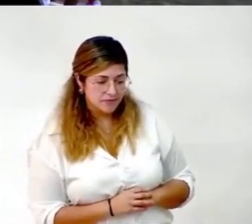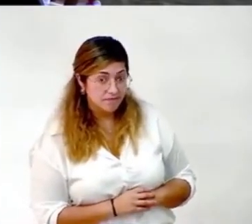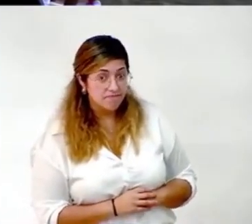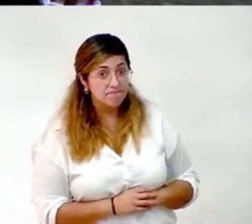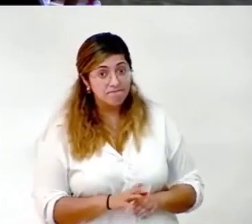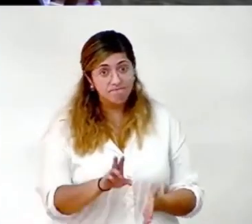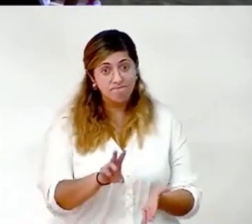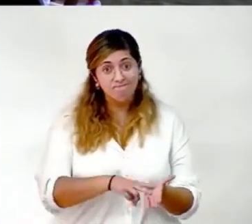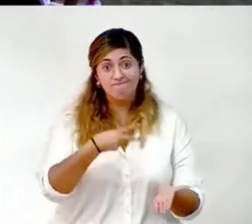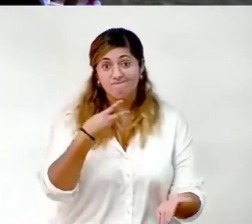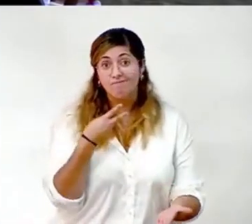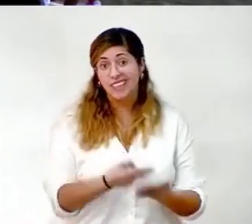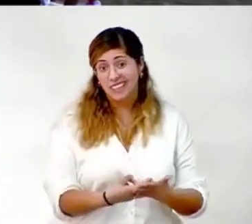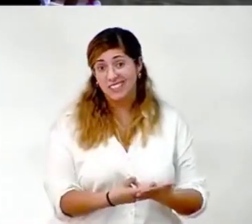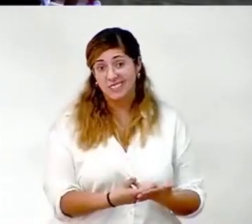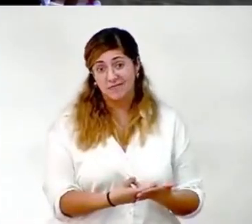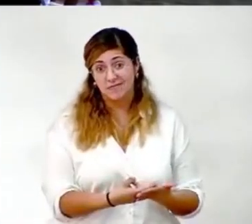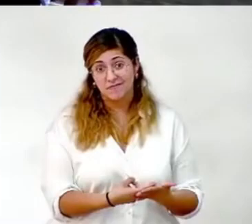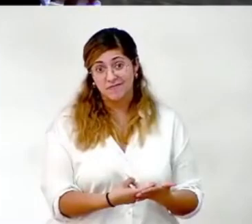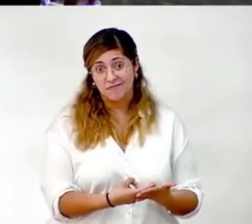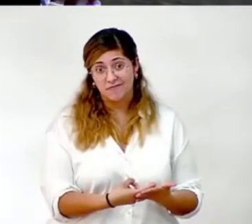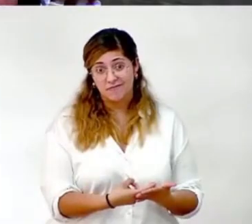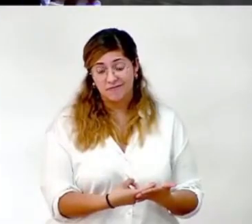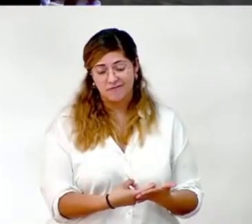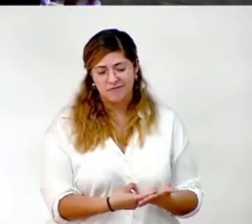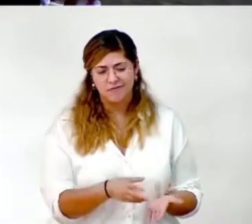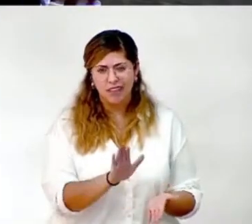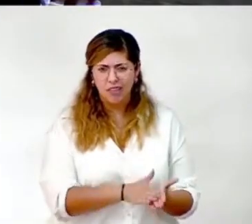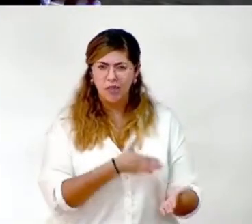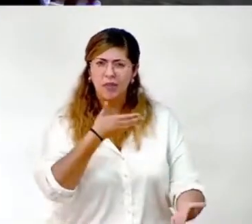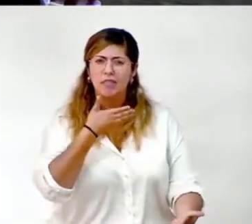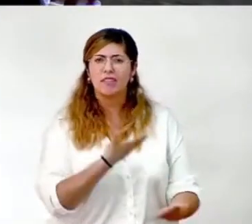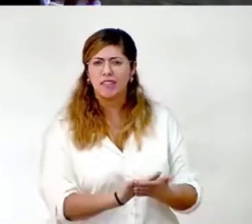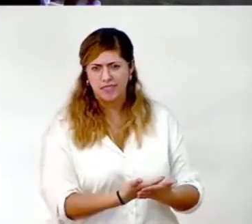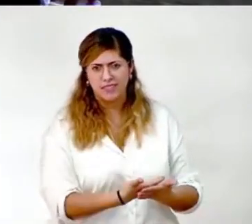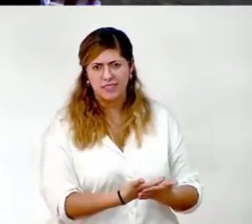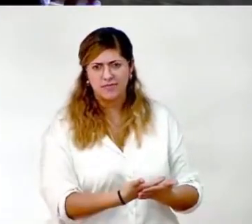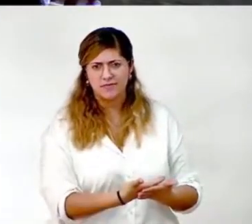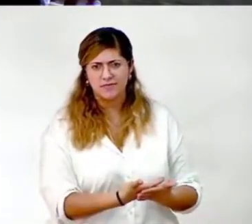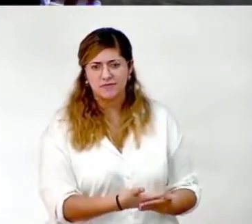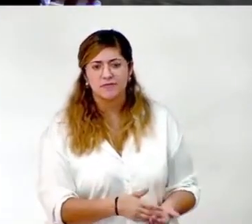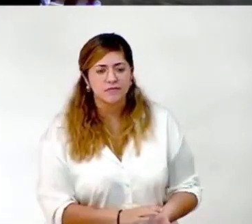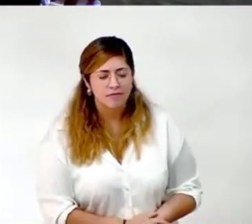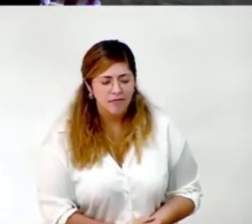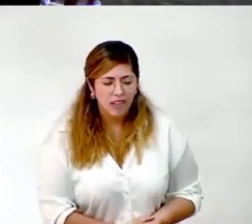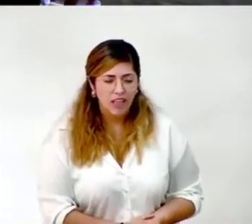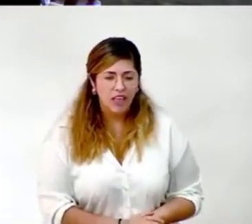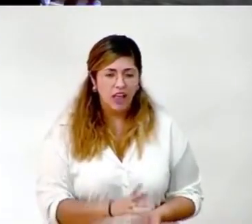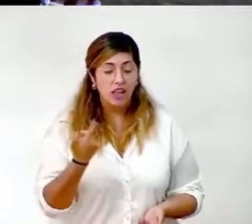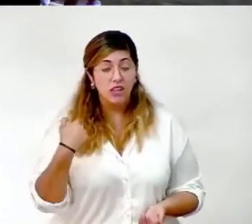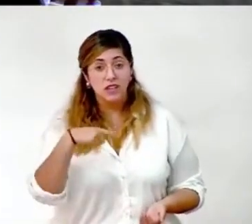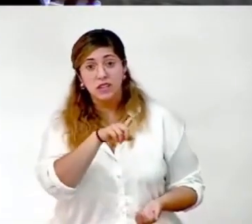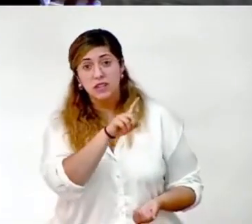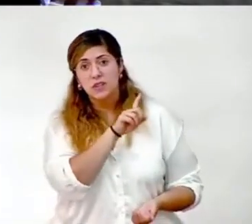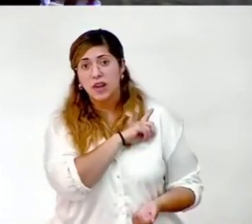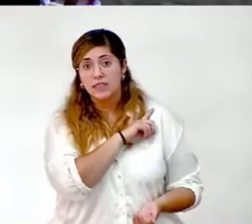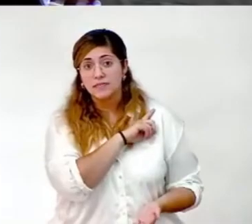vingança. Abrindo mão dos seus direitos e entregando nas mãos de Deus,